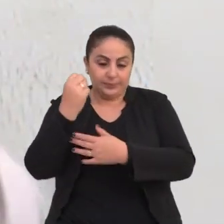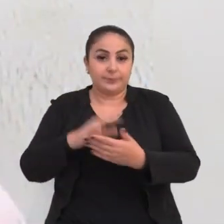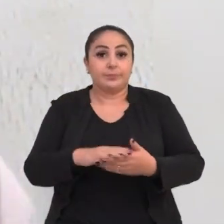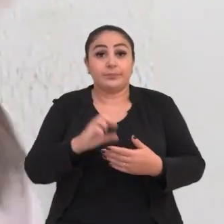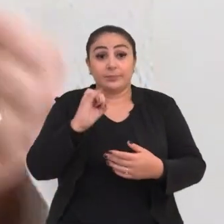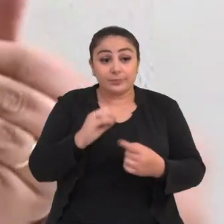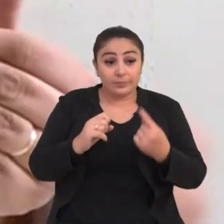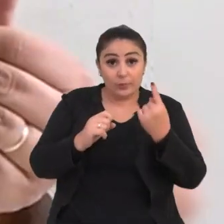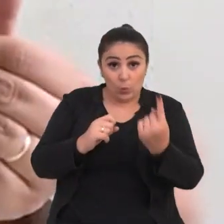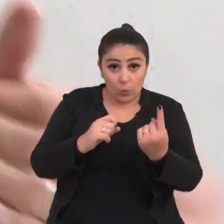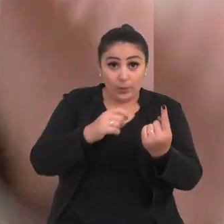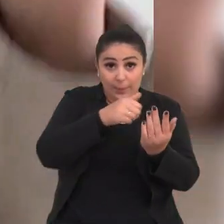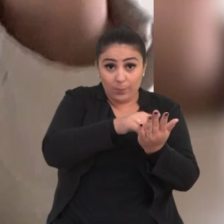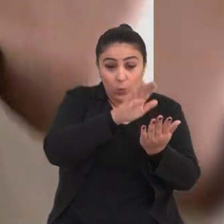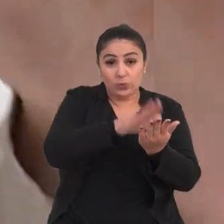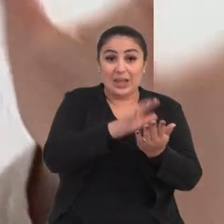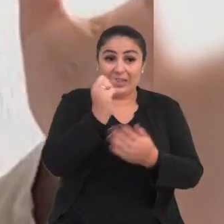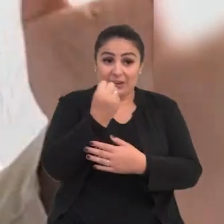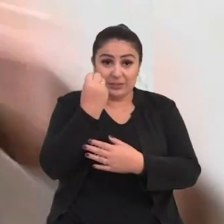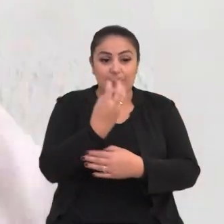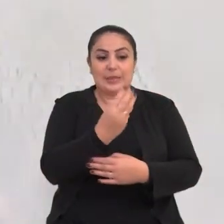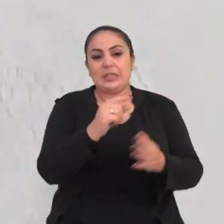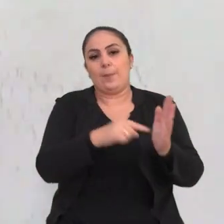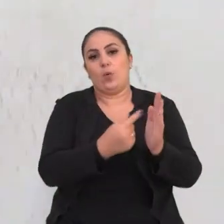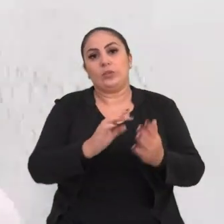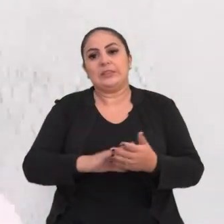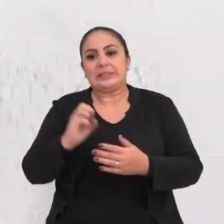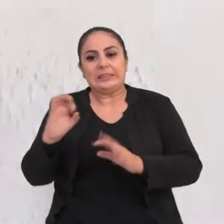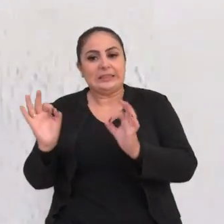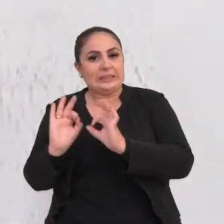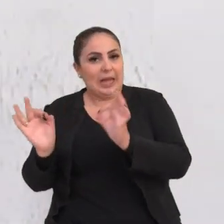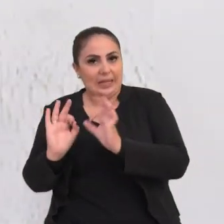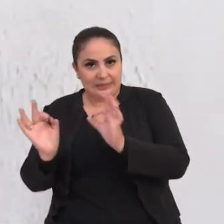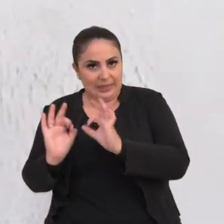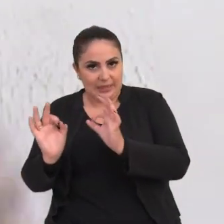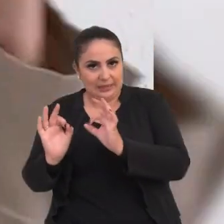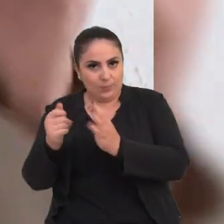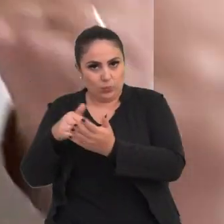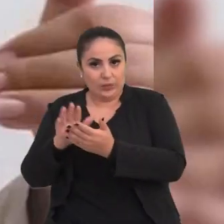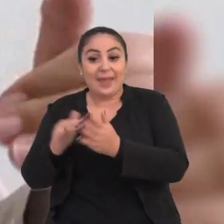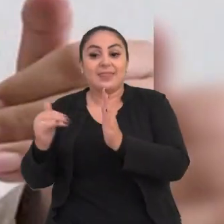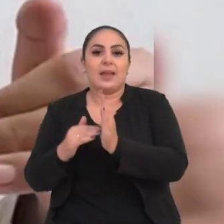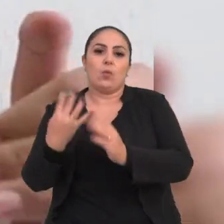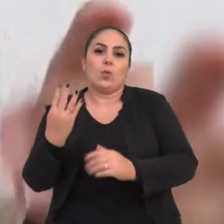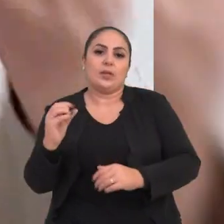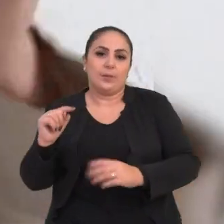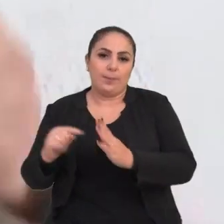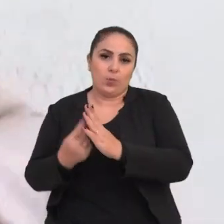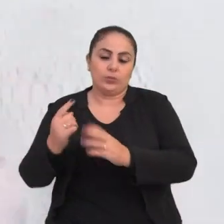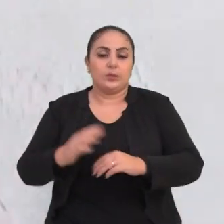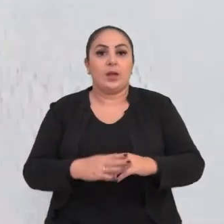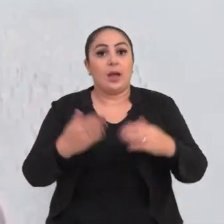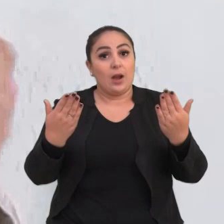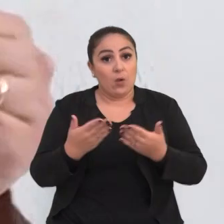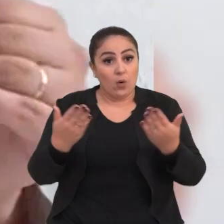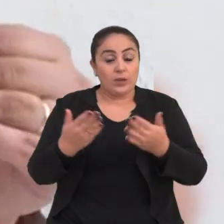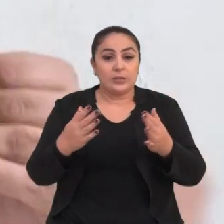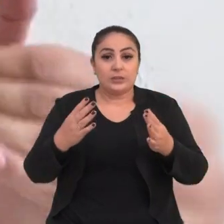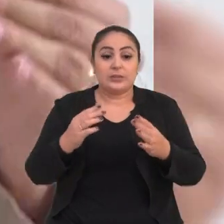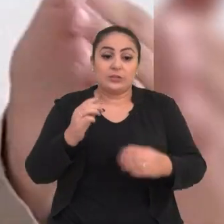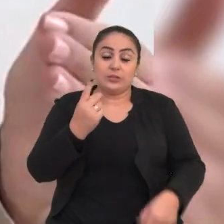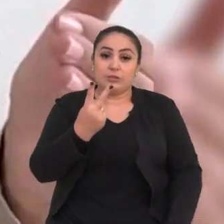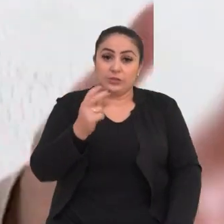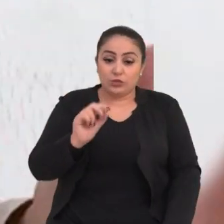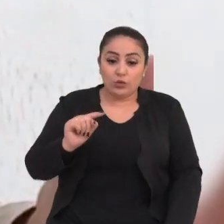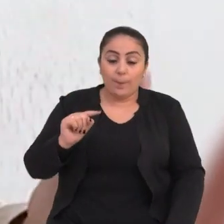Então, se ele tiver uma infração gravíssima, 30 pontos. Se ele não tiver nenhuma infração gravíssima, 40 pontos. E quando o condutor atingir a